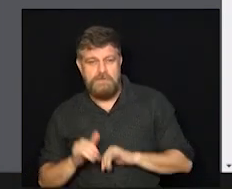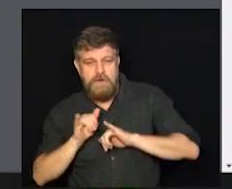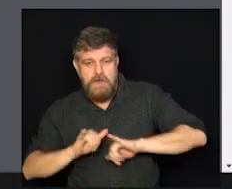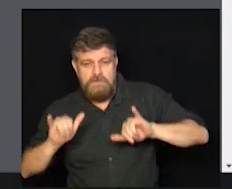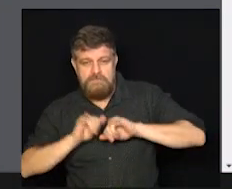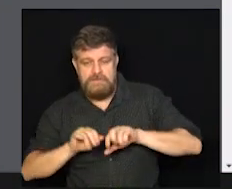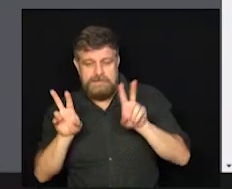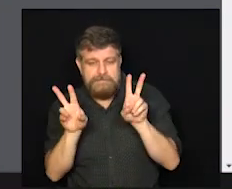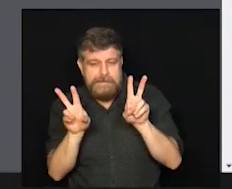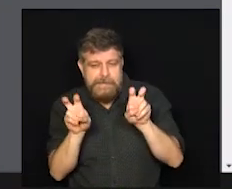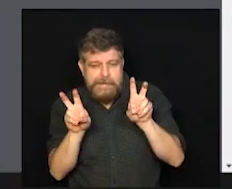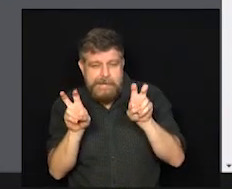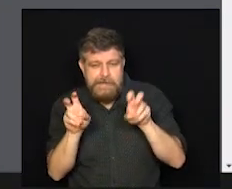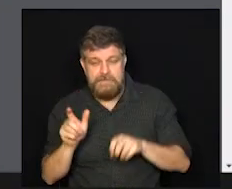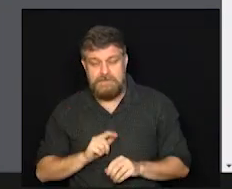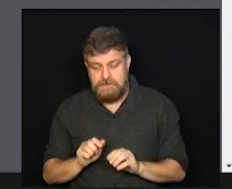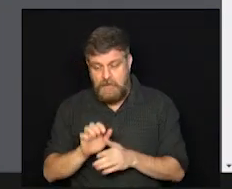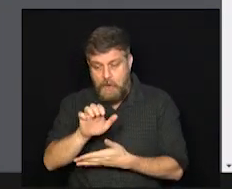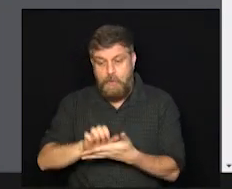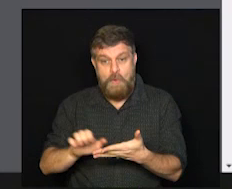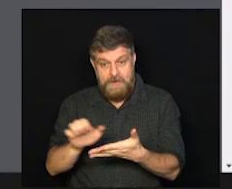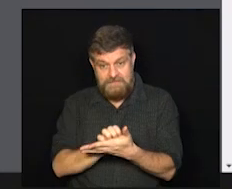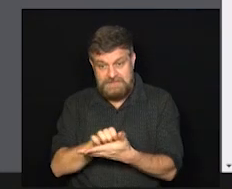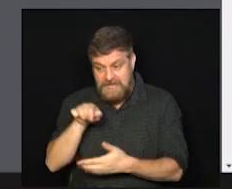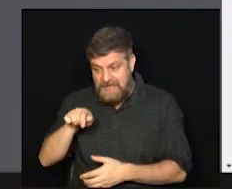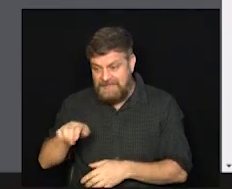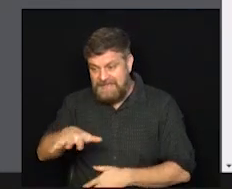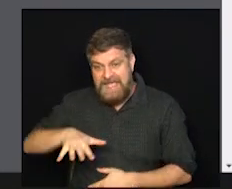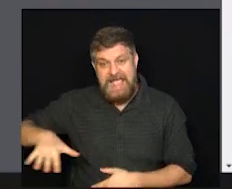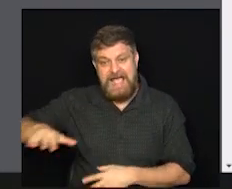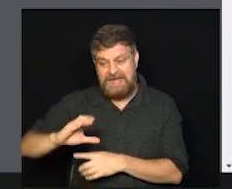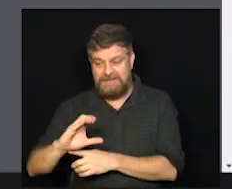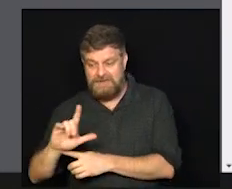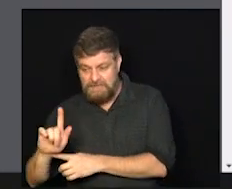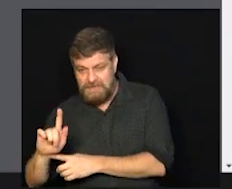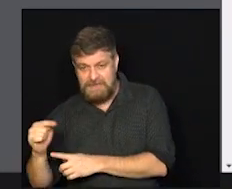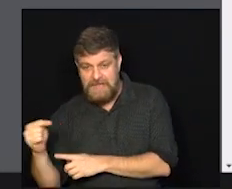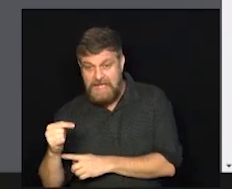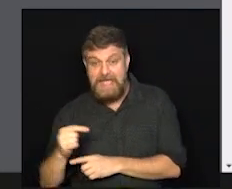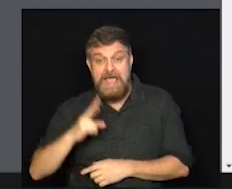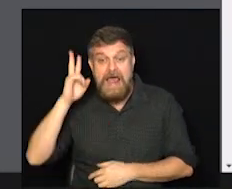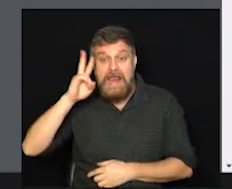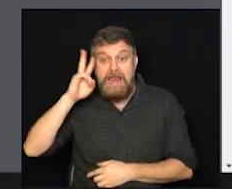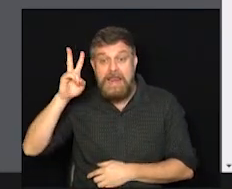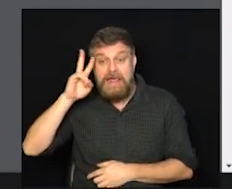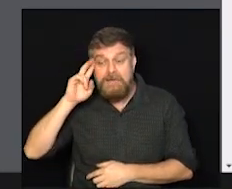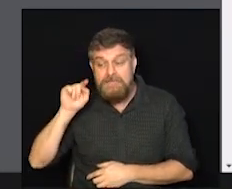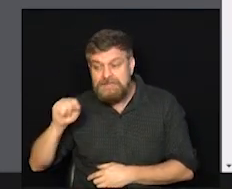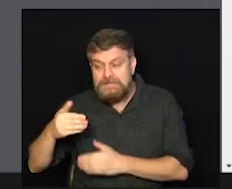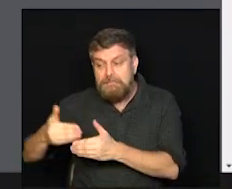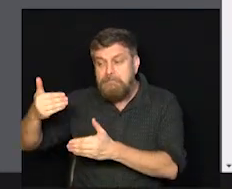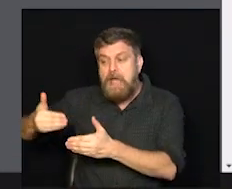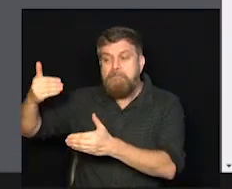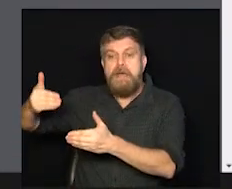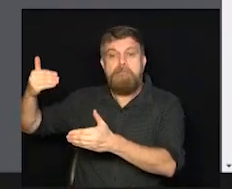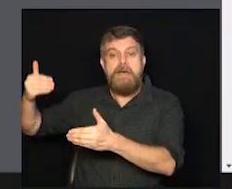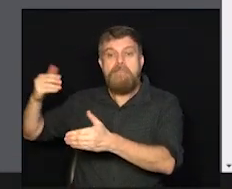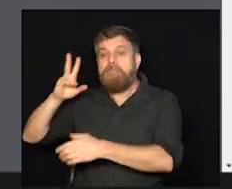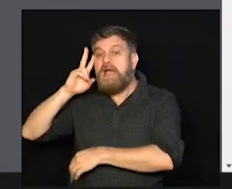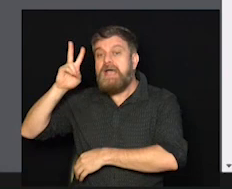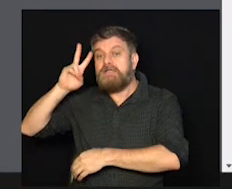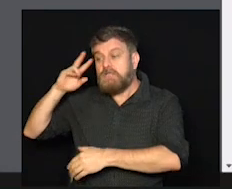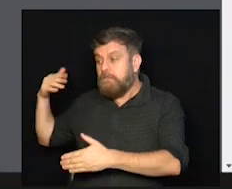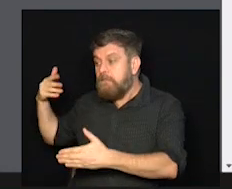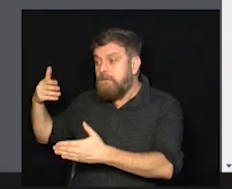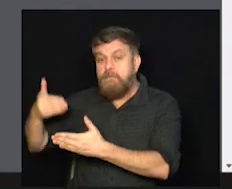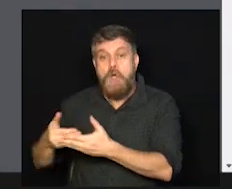aspas mesmo, o Evangelho do Campo Grande, nós podíamos chamar esse livro Memórias do Campo Grande, porque traz a história de como esse